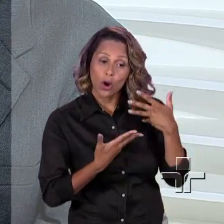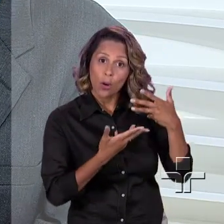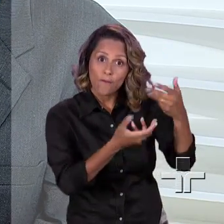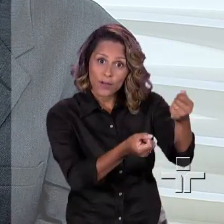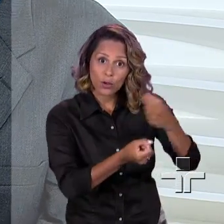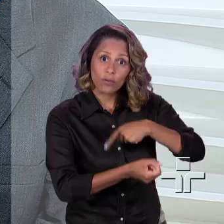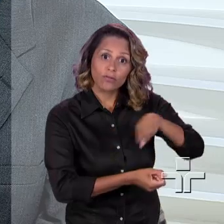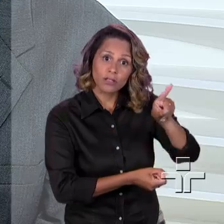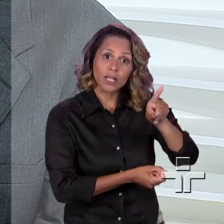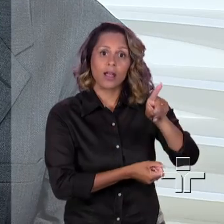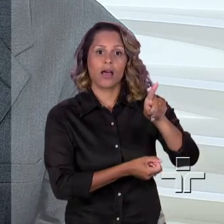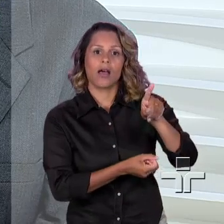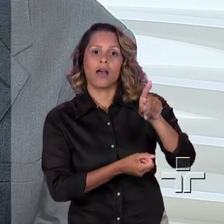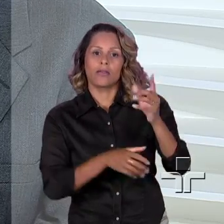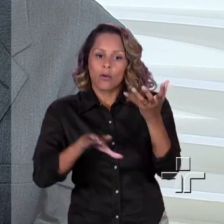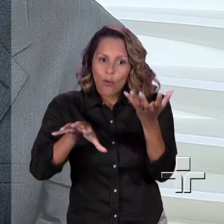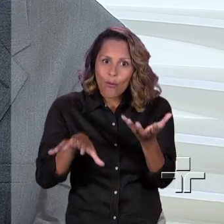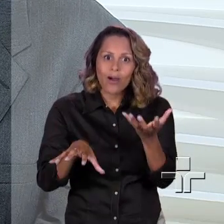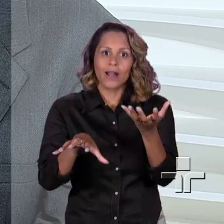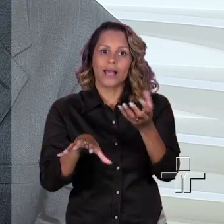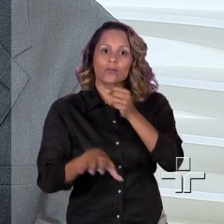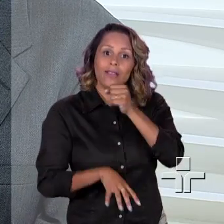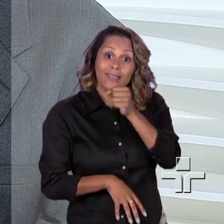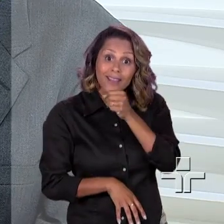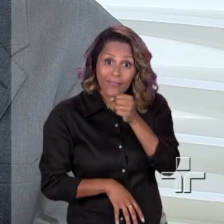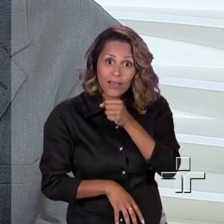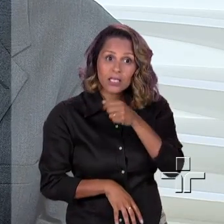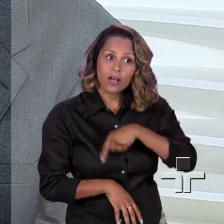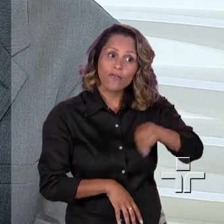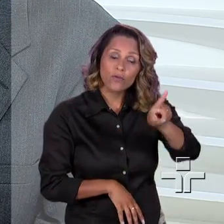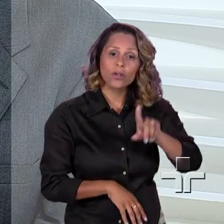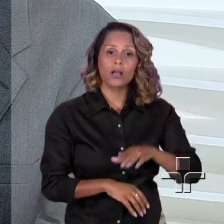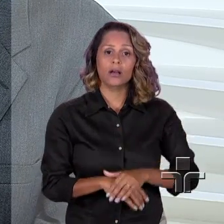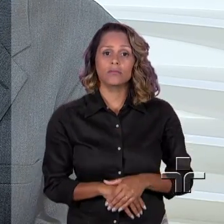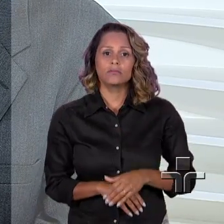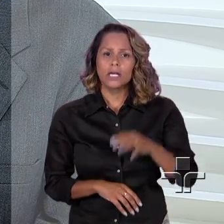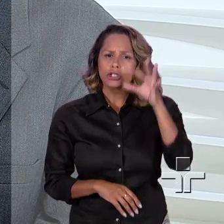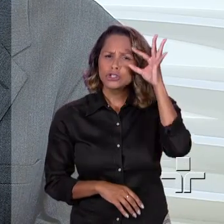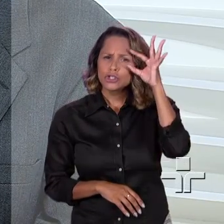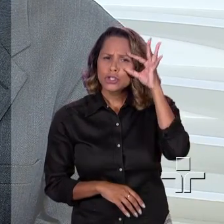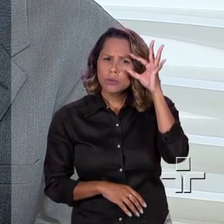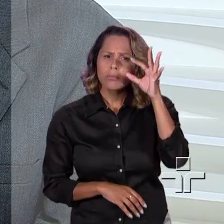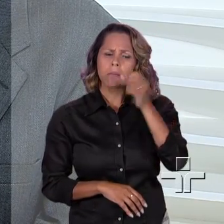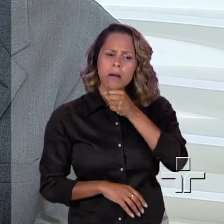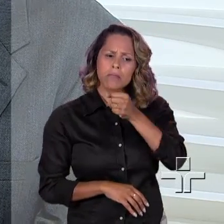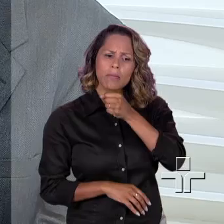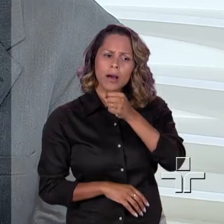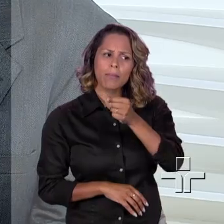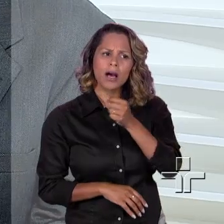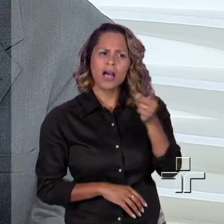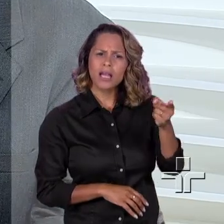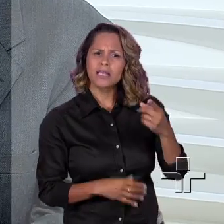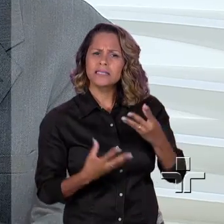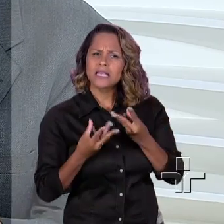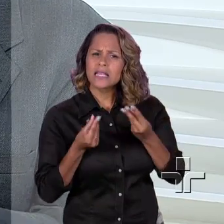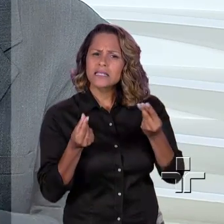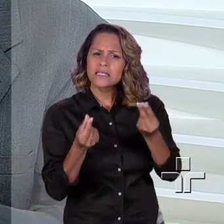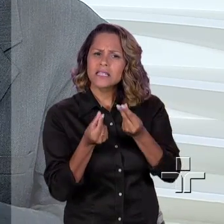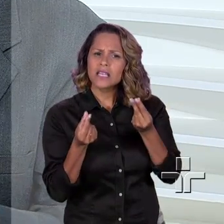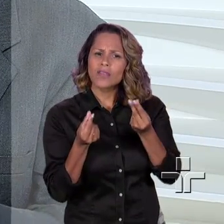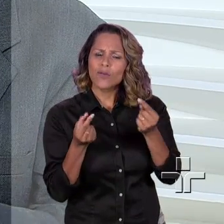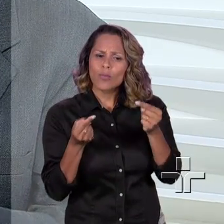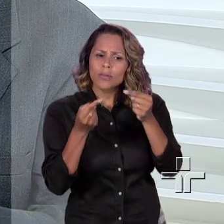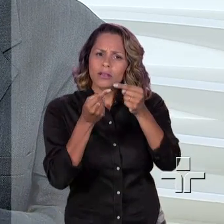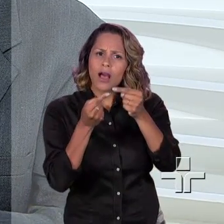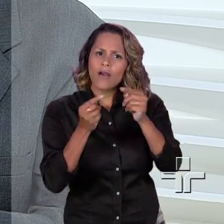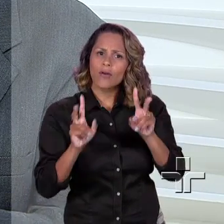entrevista. E nessa entrevista, ela foi muito sensível à questão LGBT, que não batia com certas críticas